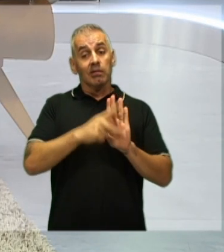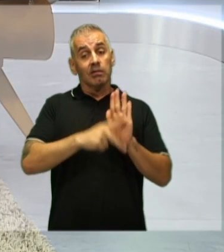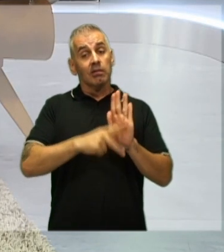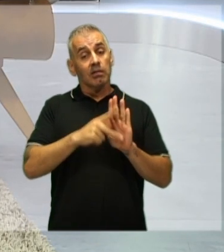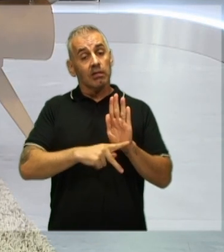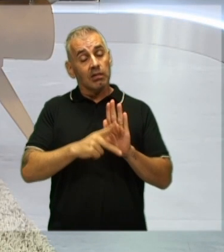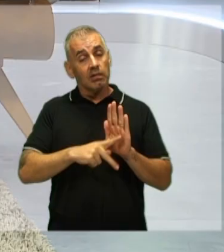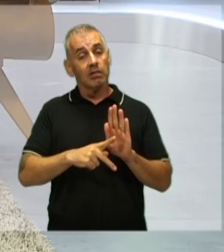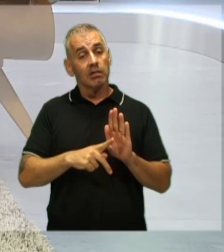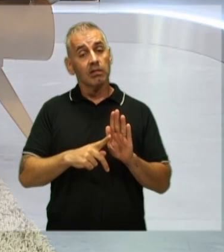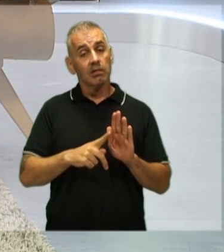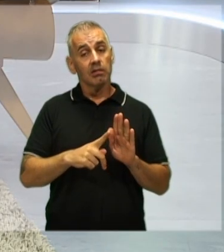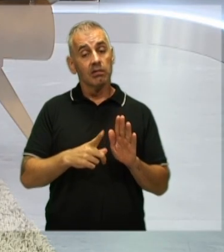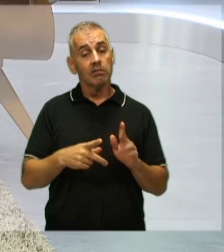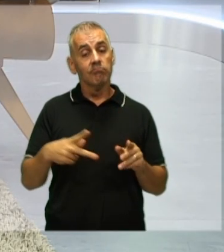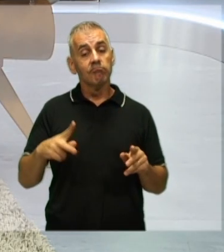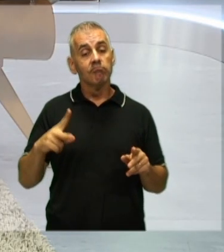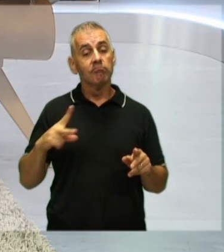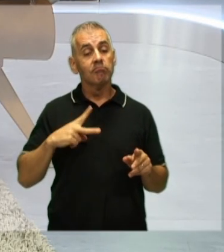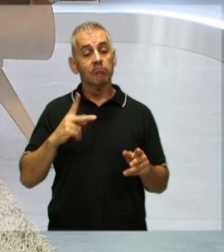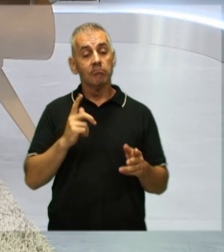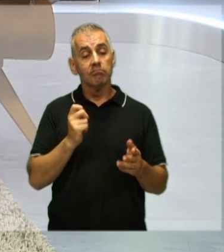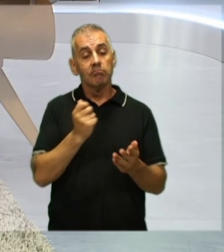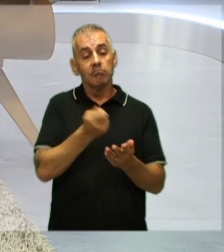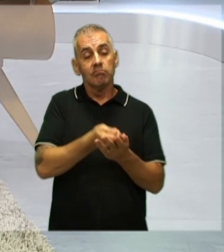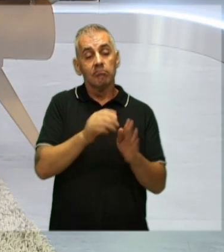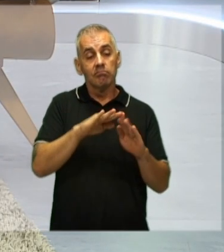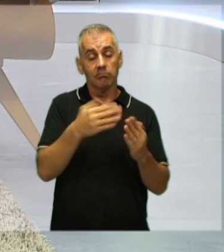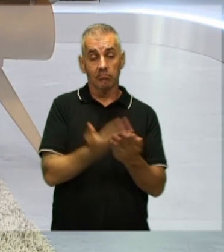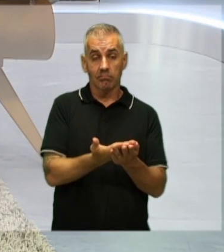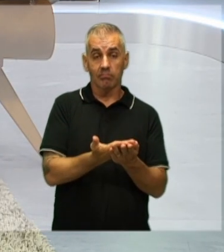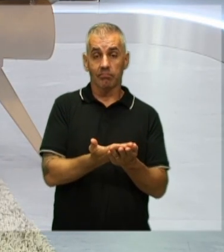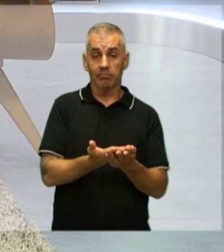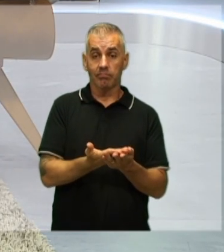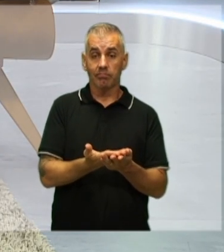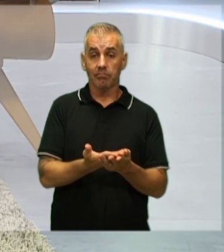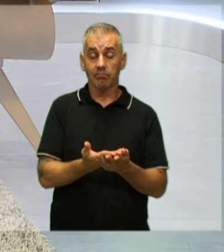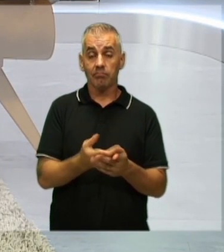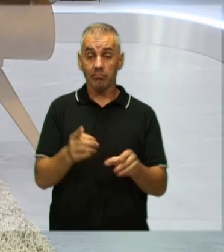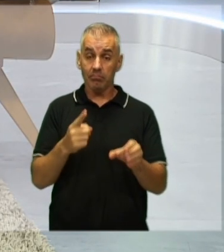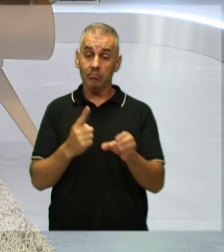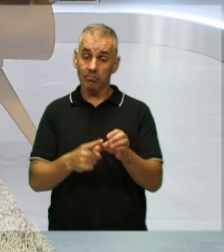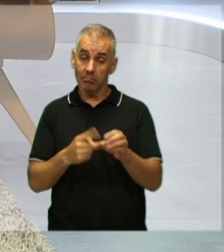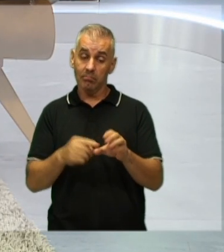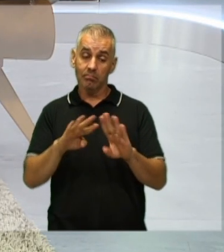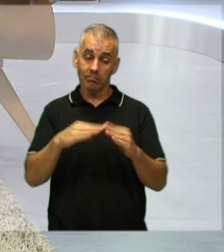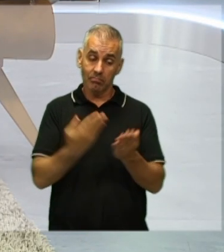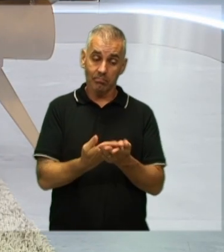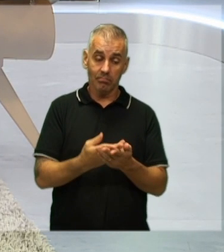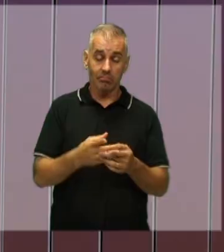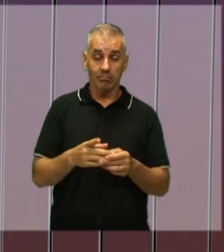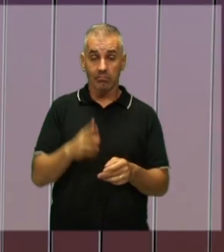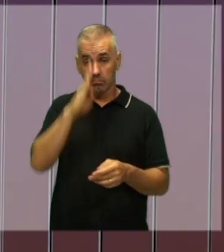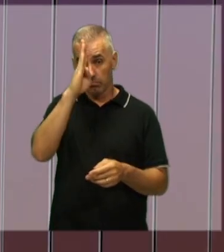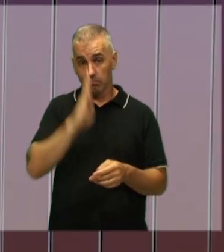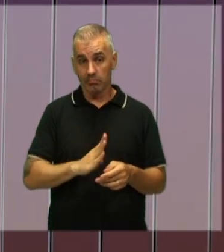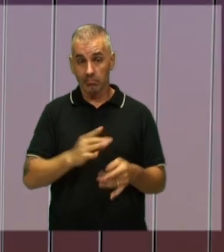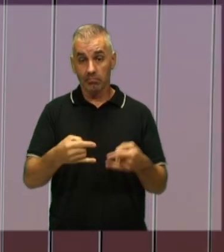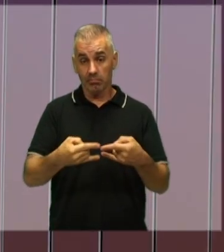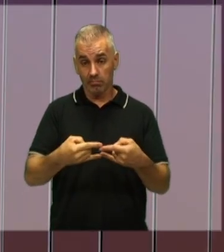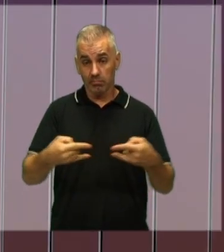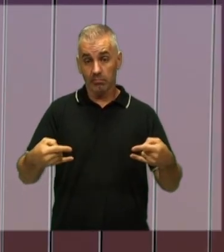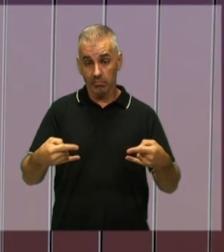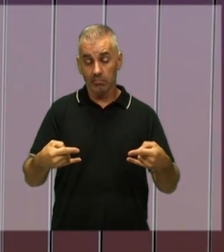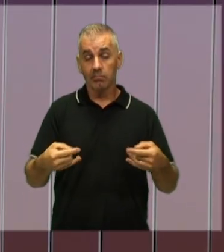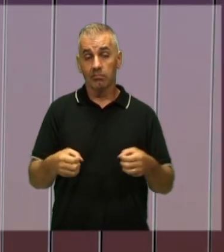diferente, que o próprio aluno banca. Justo, E é diferente do município, né? Então o uniforme que você citou, né? Então ele vai ter que comprar. Então o voucher vai ajudar, né, nesse